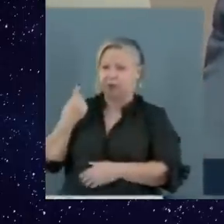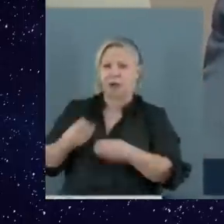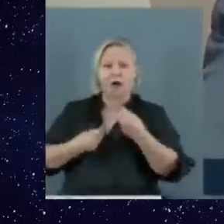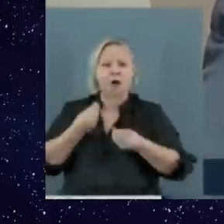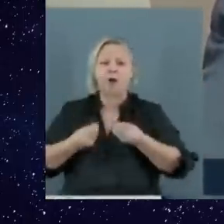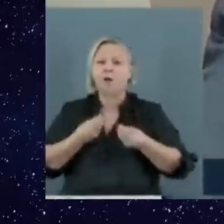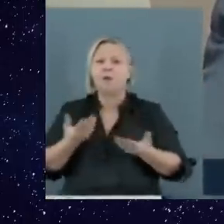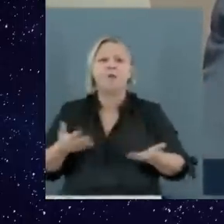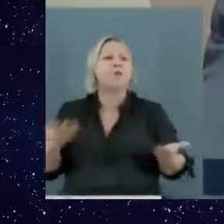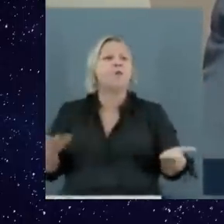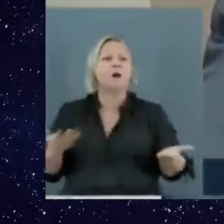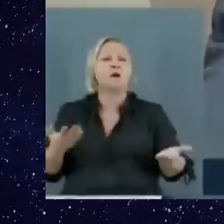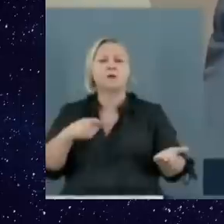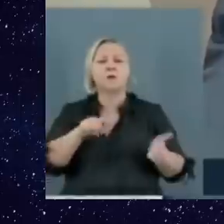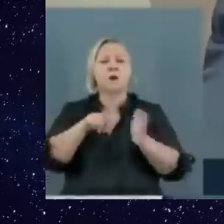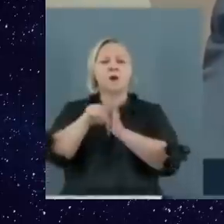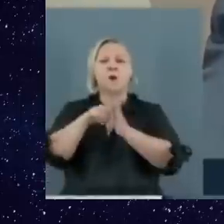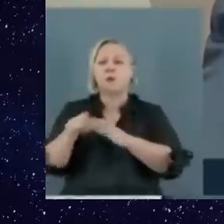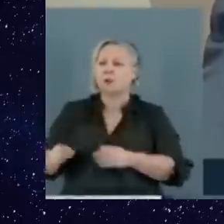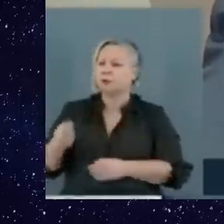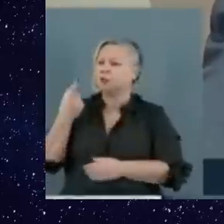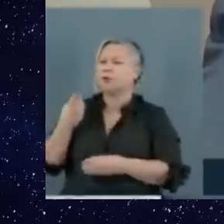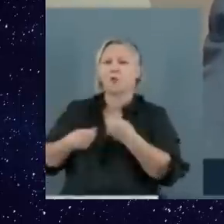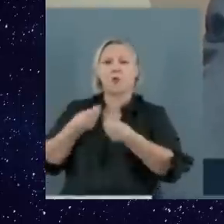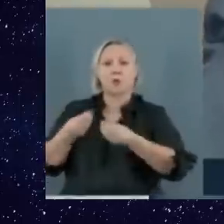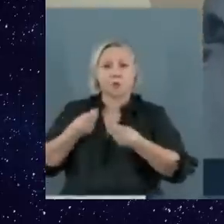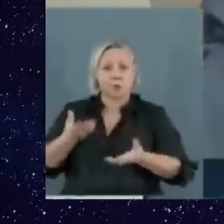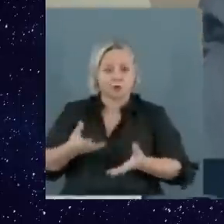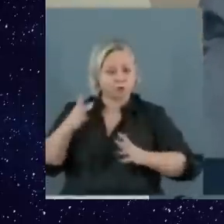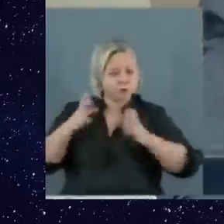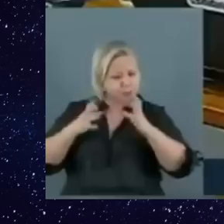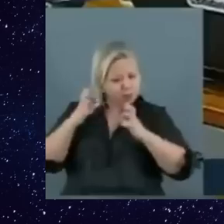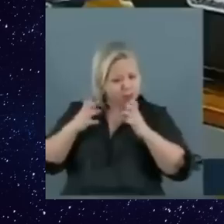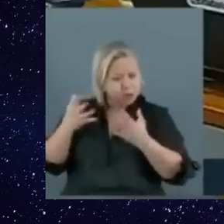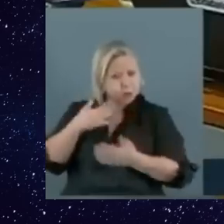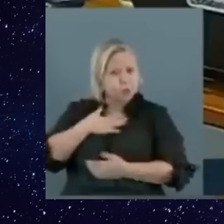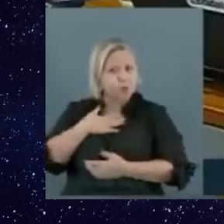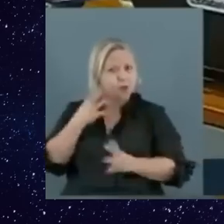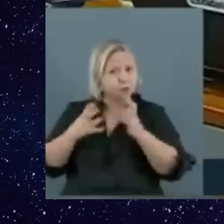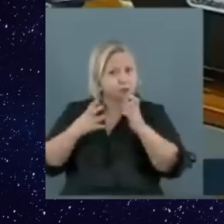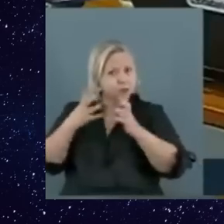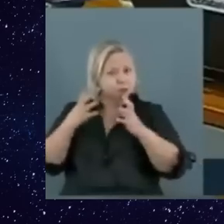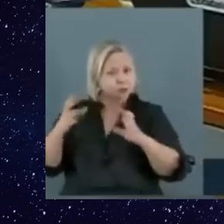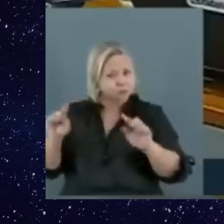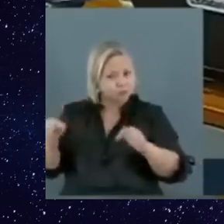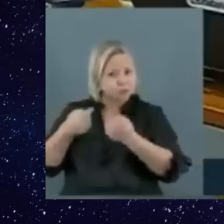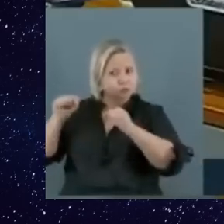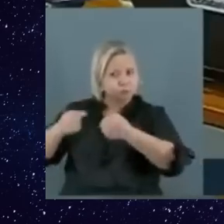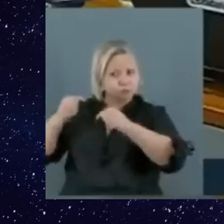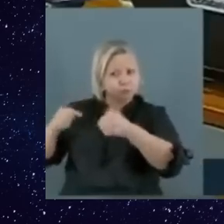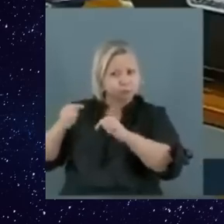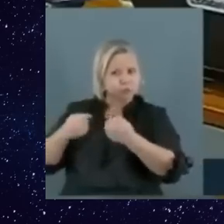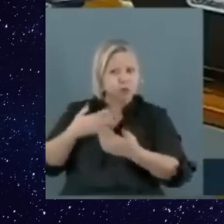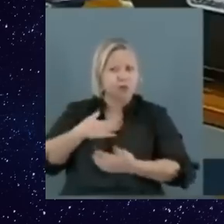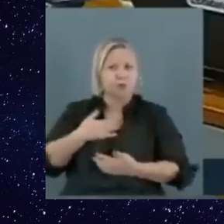pergunta esquisita. Não, presidente, eu acho que é uma agressividade, né? Do ministro. Ele vai provocando isso para depois sair. Senador...